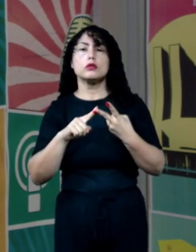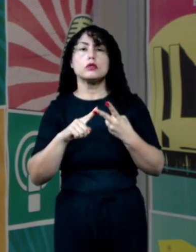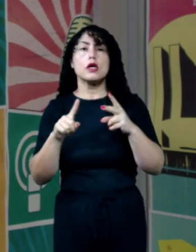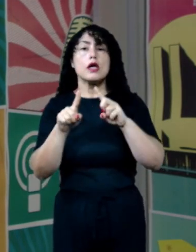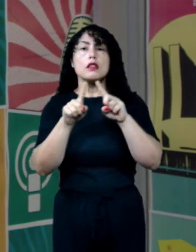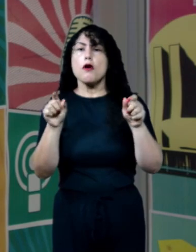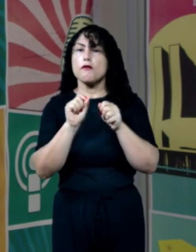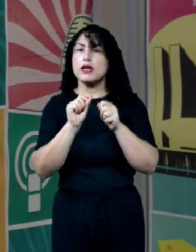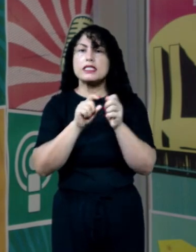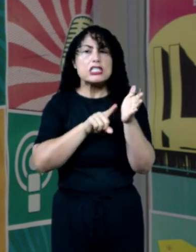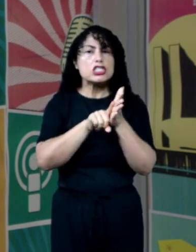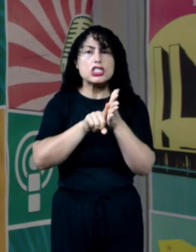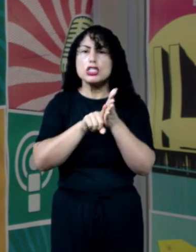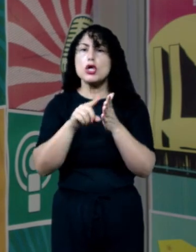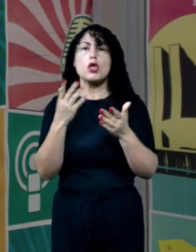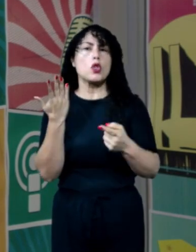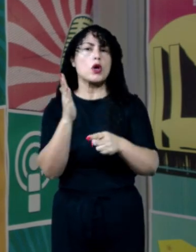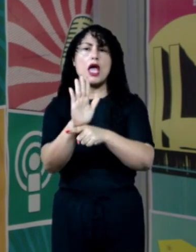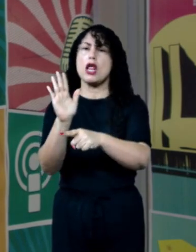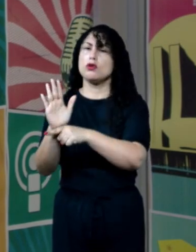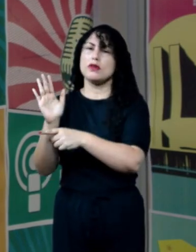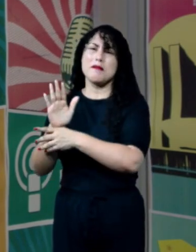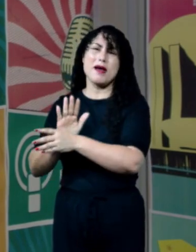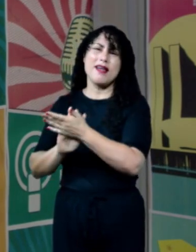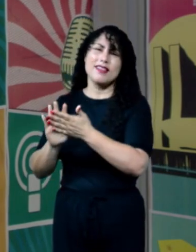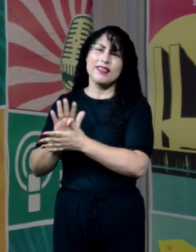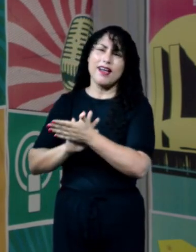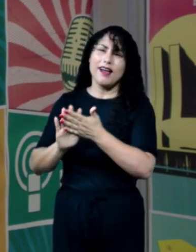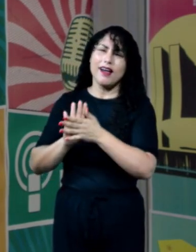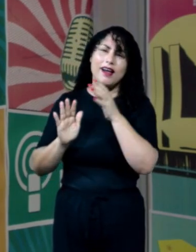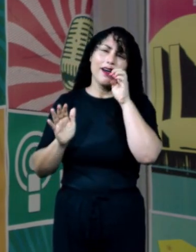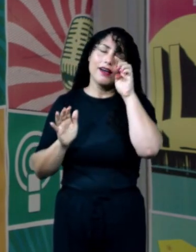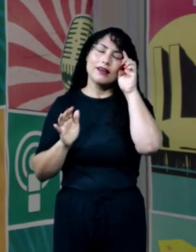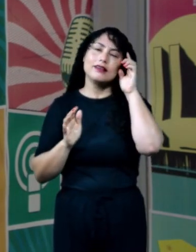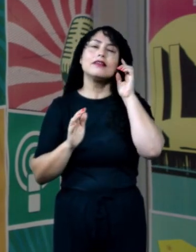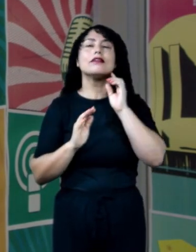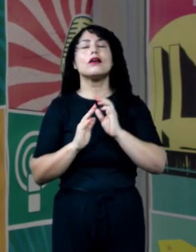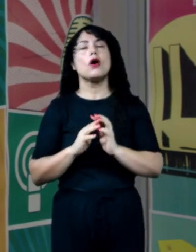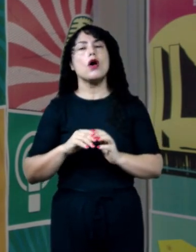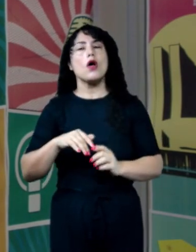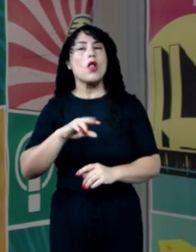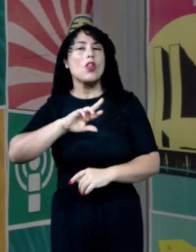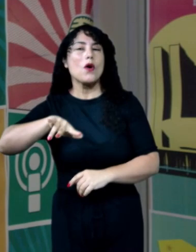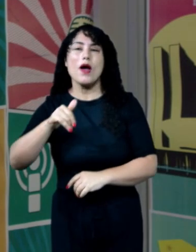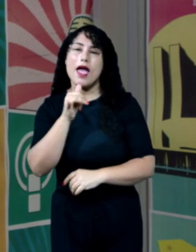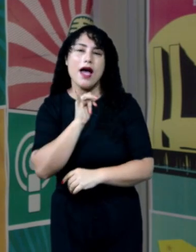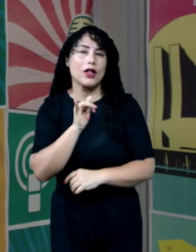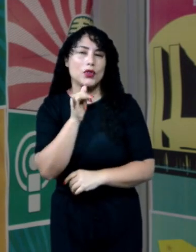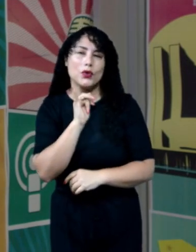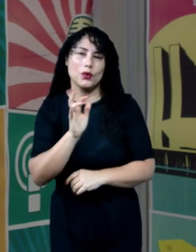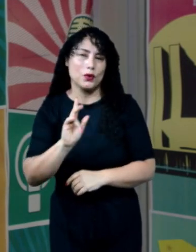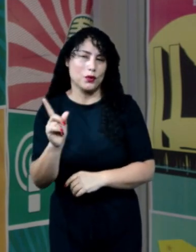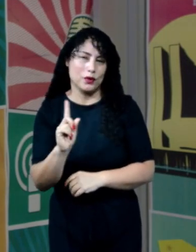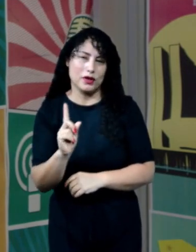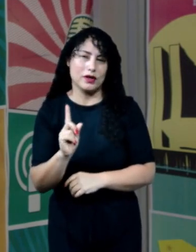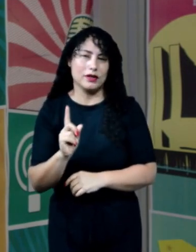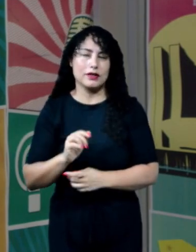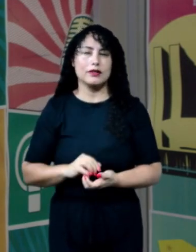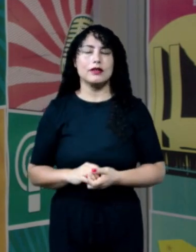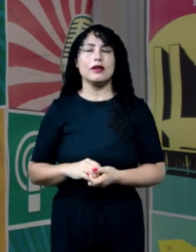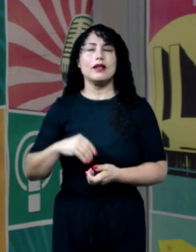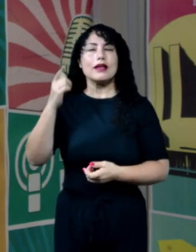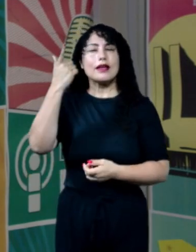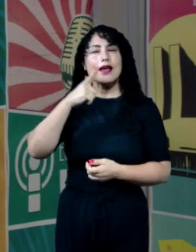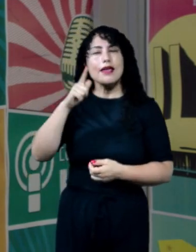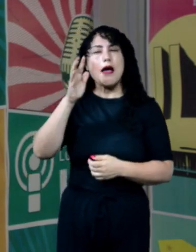mais checagem, não colaborar, não querem mais colaborar com isso, né? E isso não é à toa, não é meramente uma questão também de querer ganhar